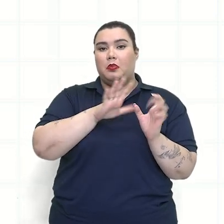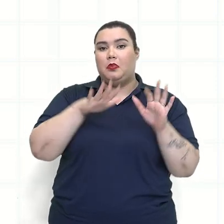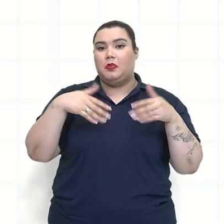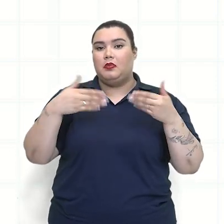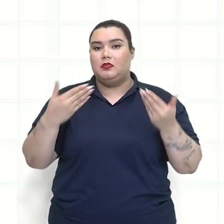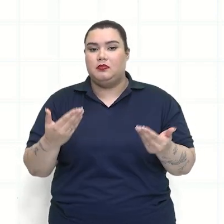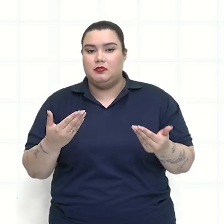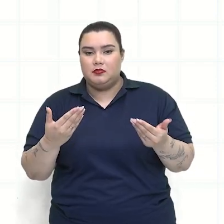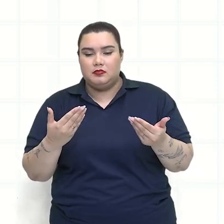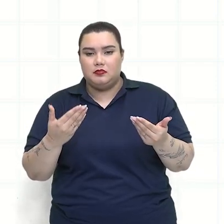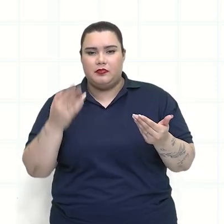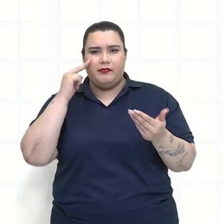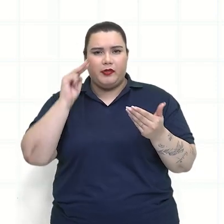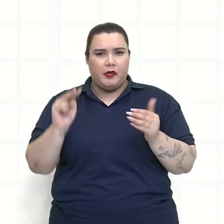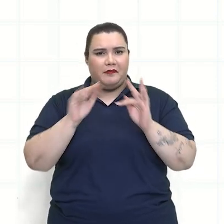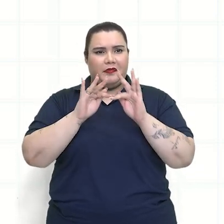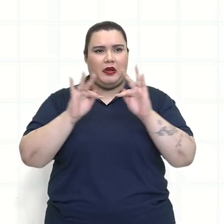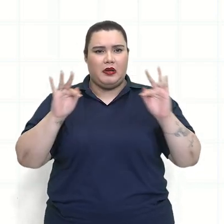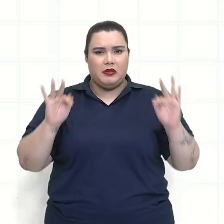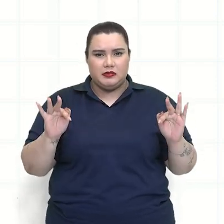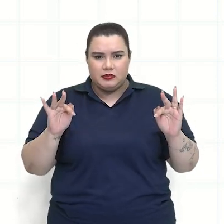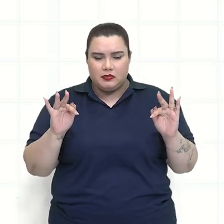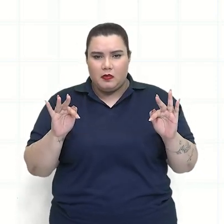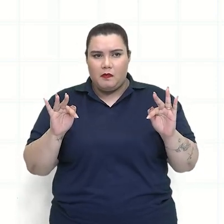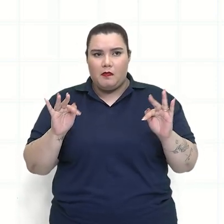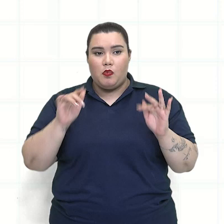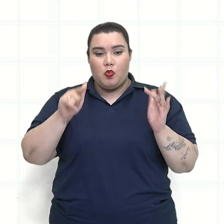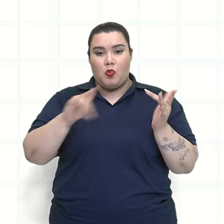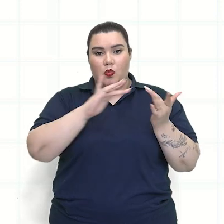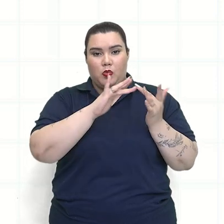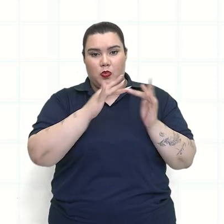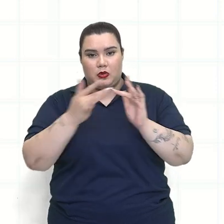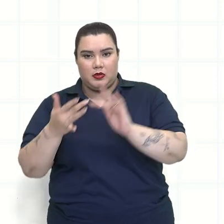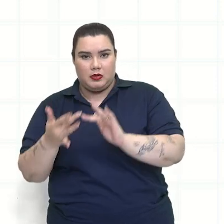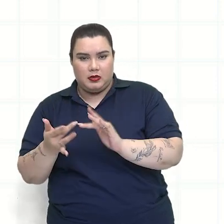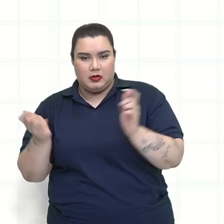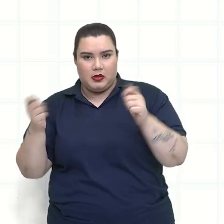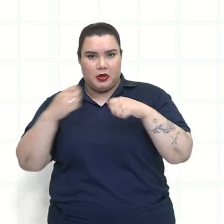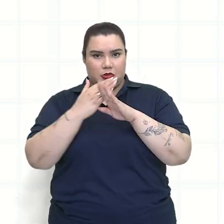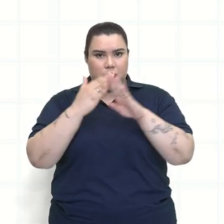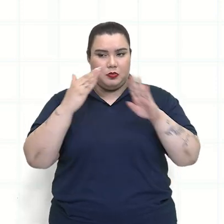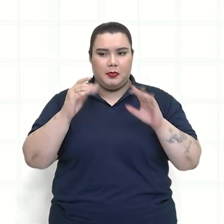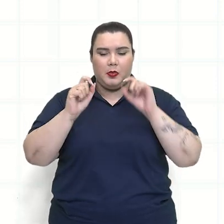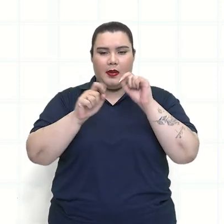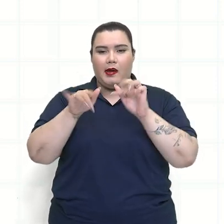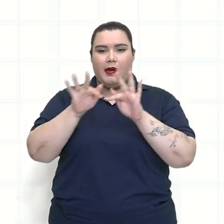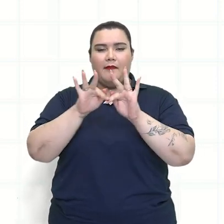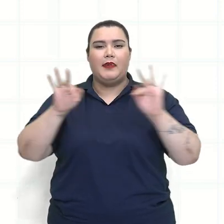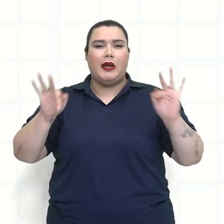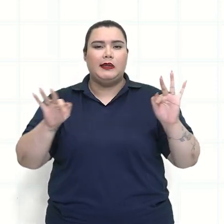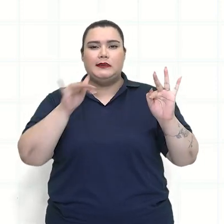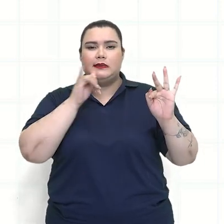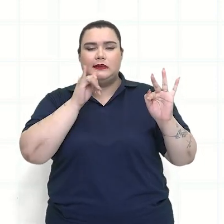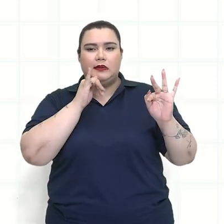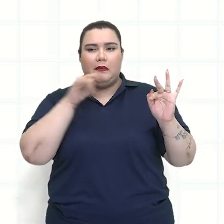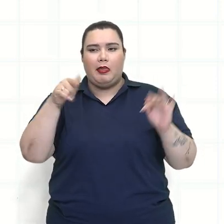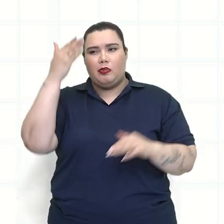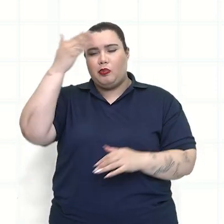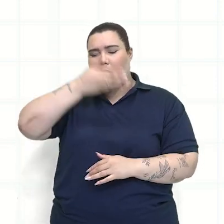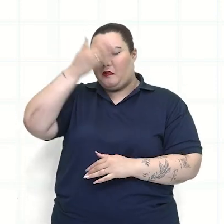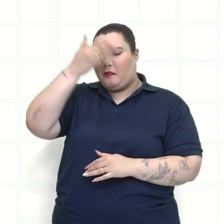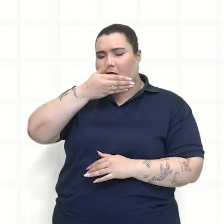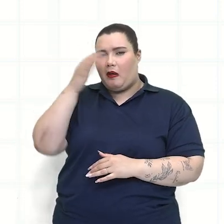vão cegos de velocidade. Pelo contexto, dá para identificar o sentido de cego? Será que é aquele